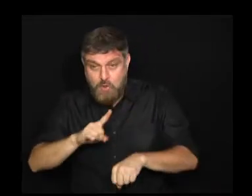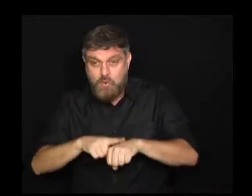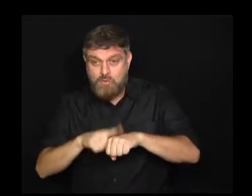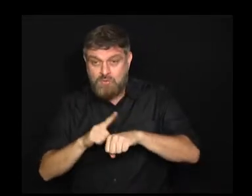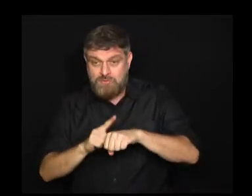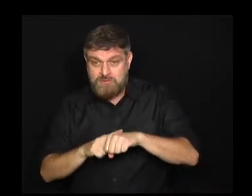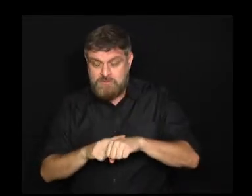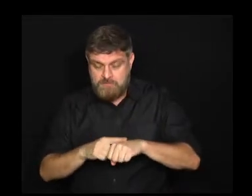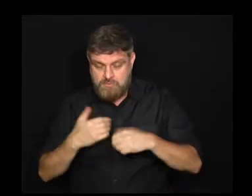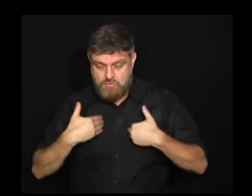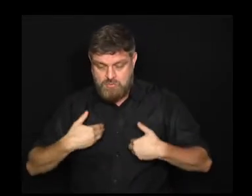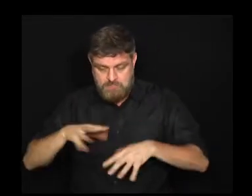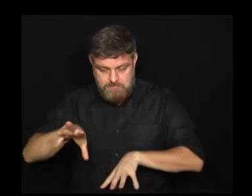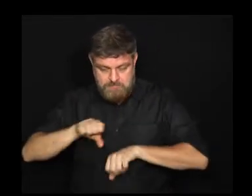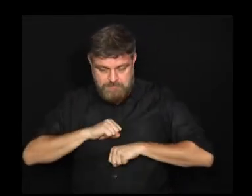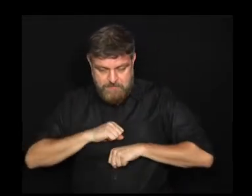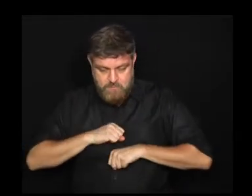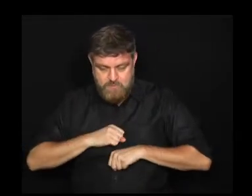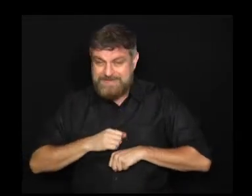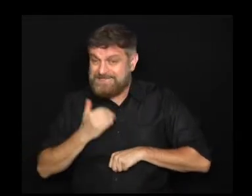torno de 5 dias, mas